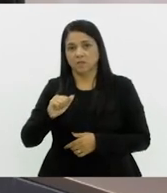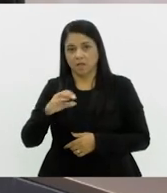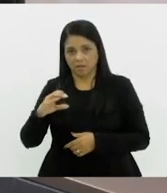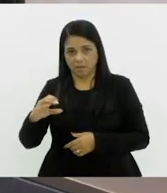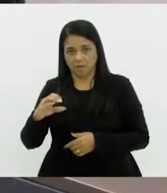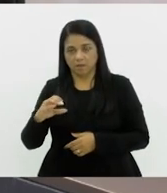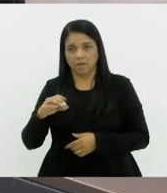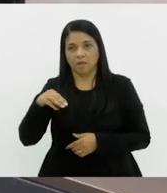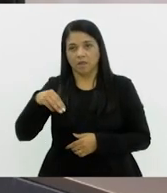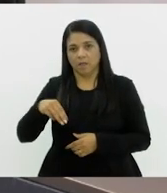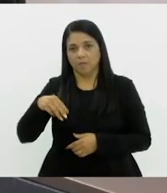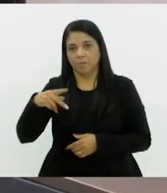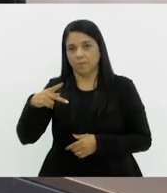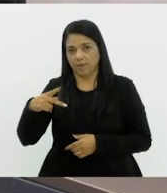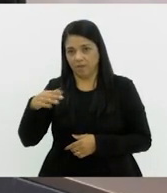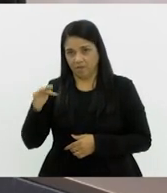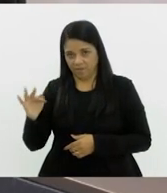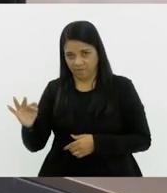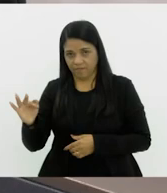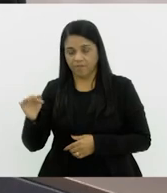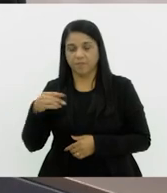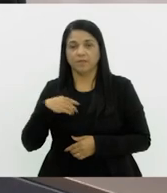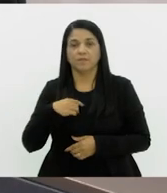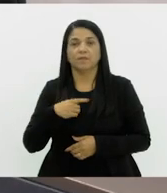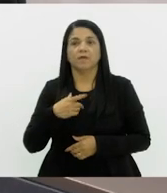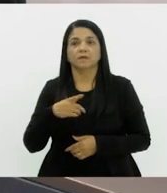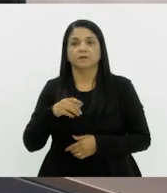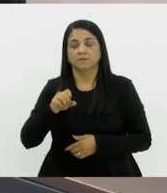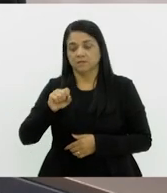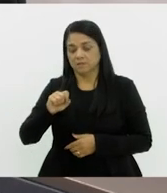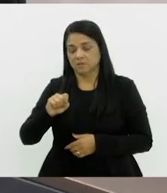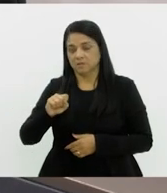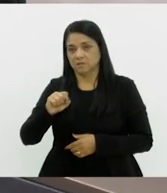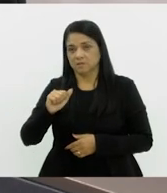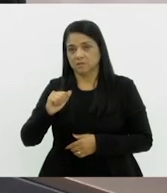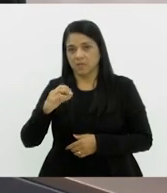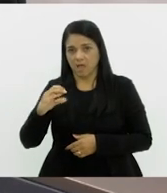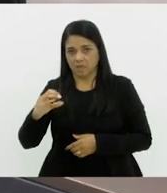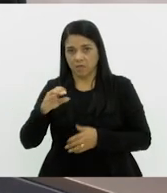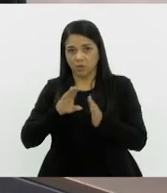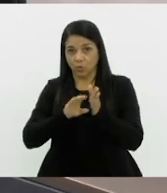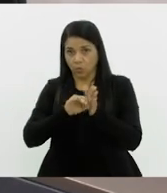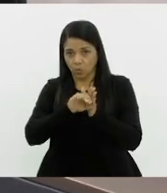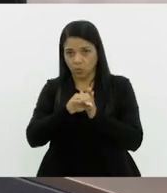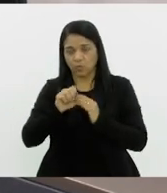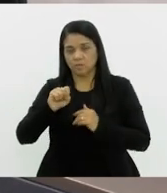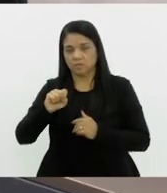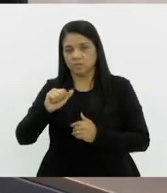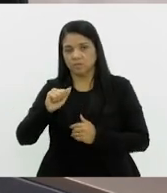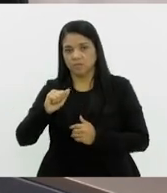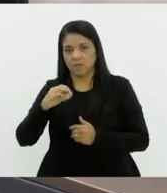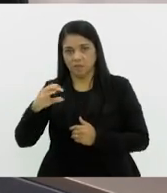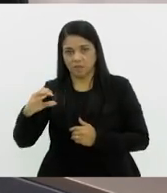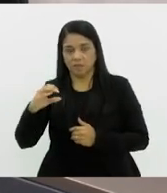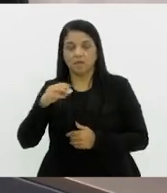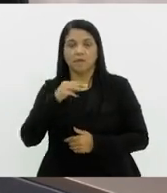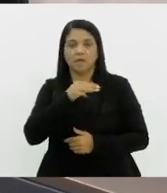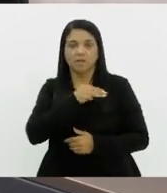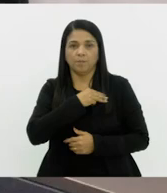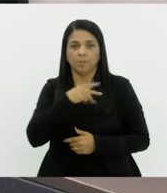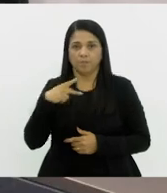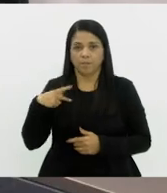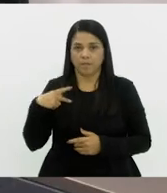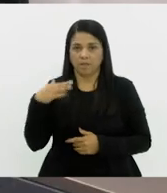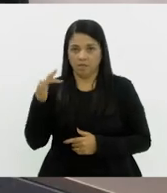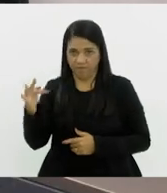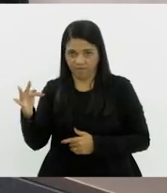colocar aqui, né, o endereço, que é muito complicado, só colocar no Google saque, né, sala de atendimento ao cidadão, MPF,